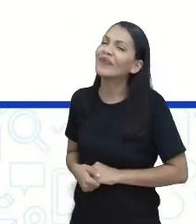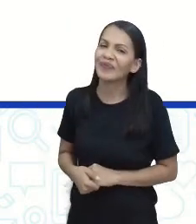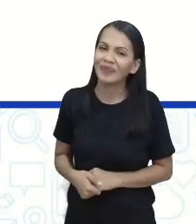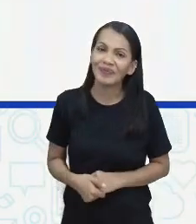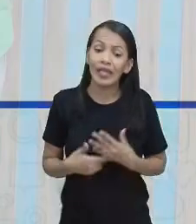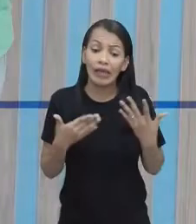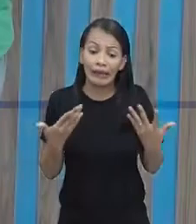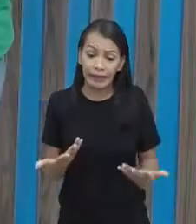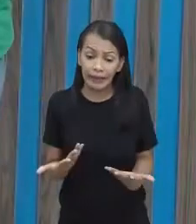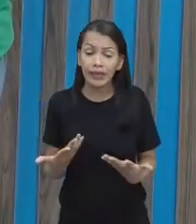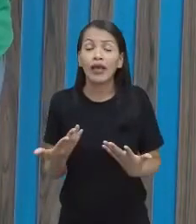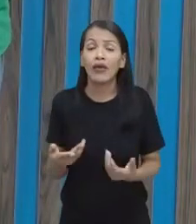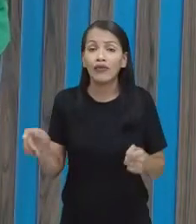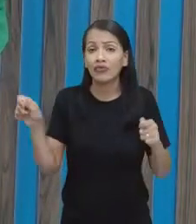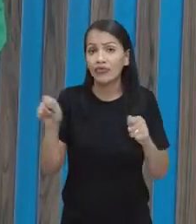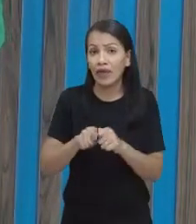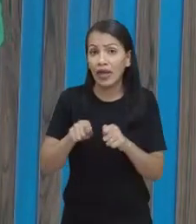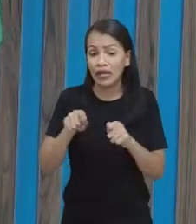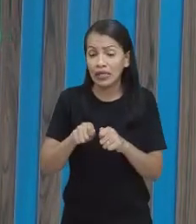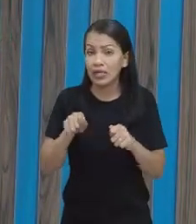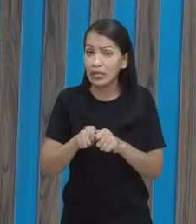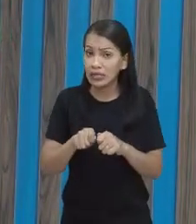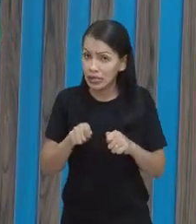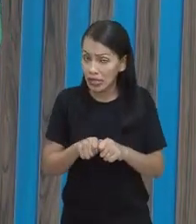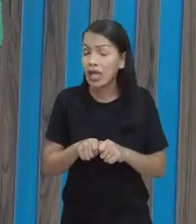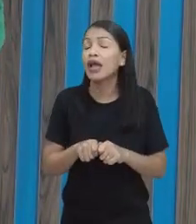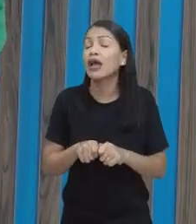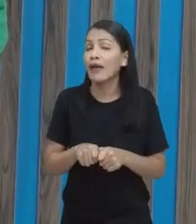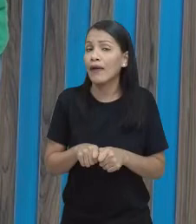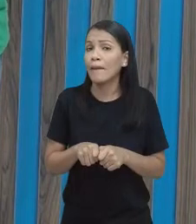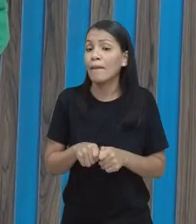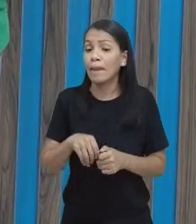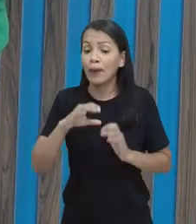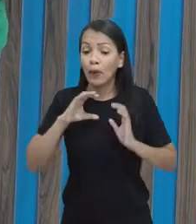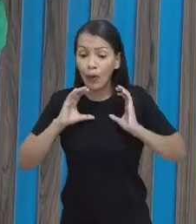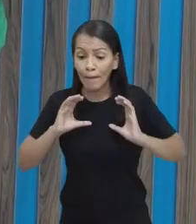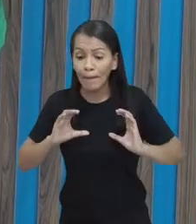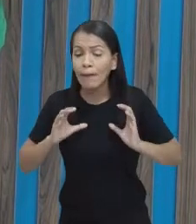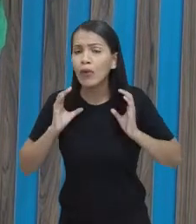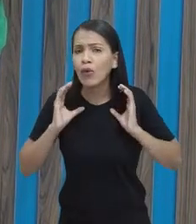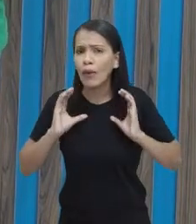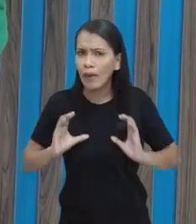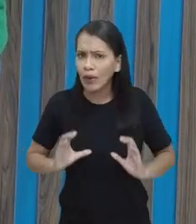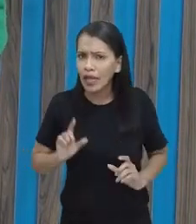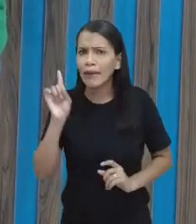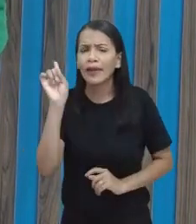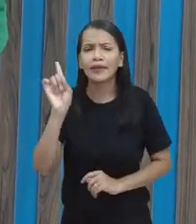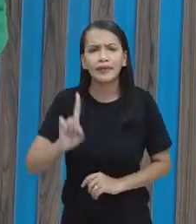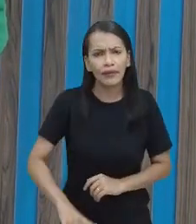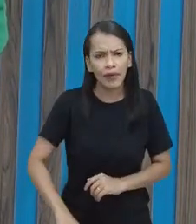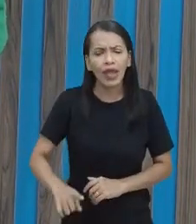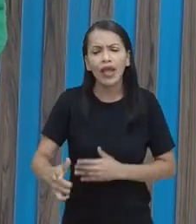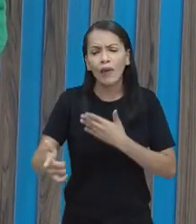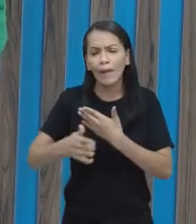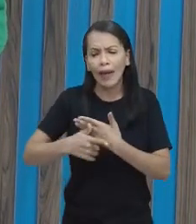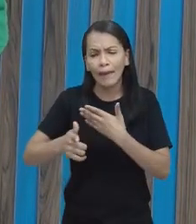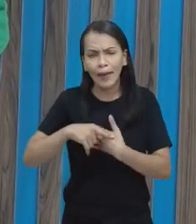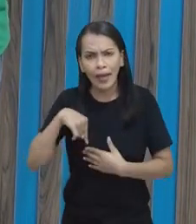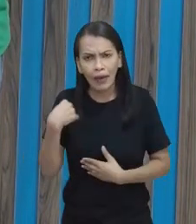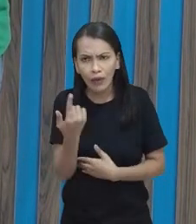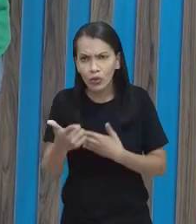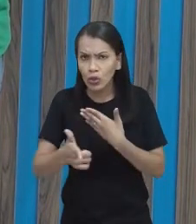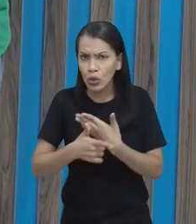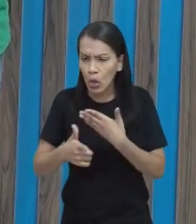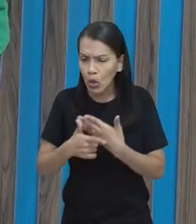esse ato aí, né, de tentar equilibrar a sua vida com todas essas ações, a gente está falando de sustentabilidade, tá certo,